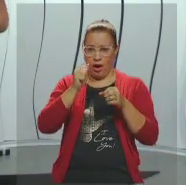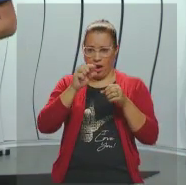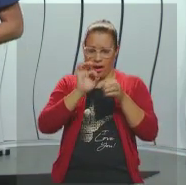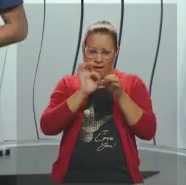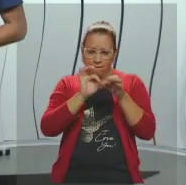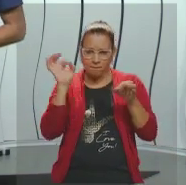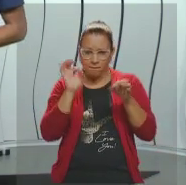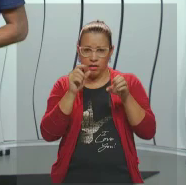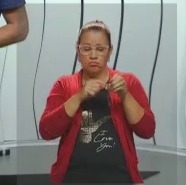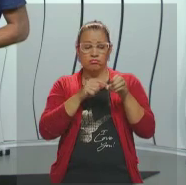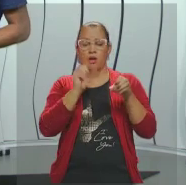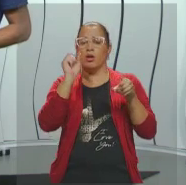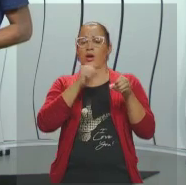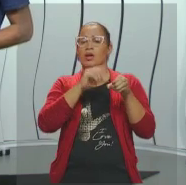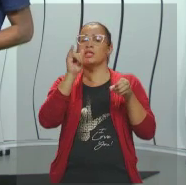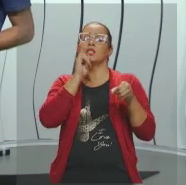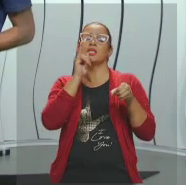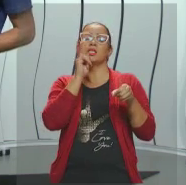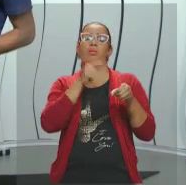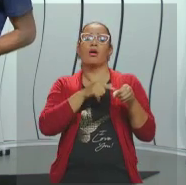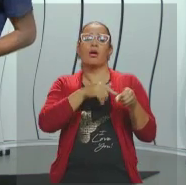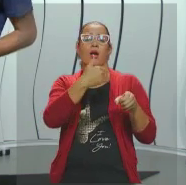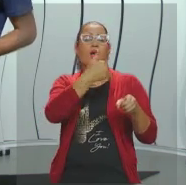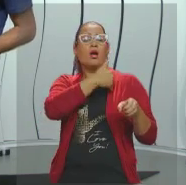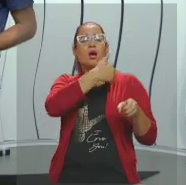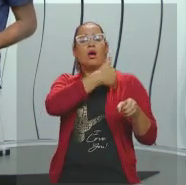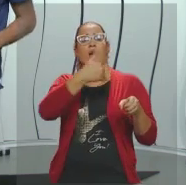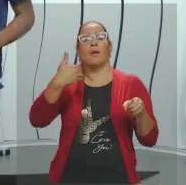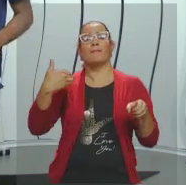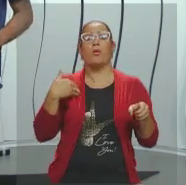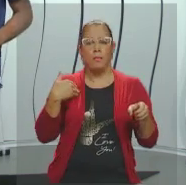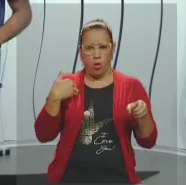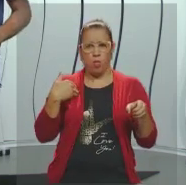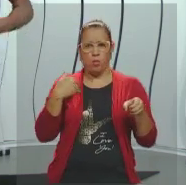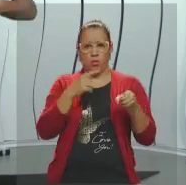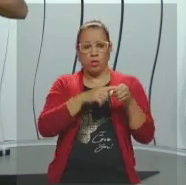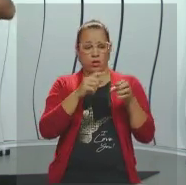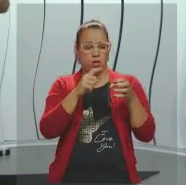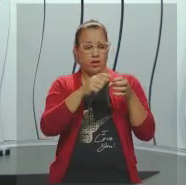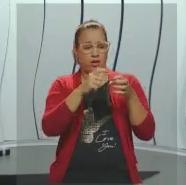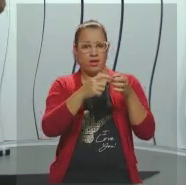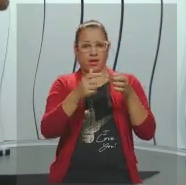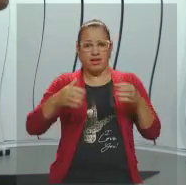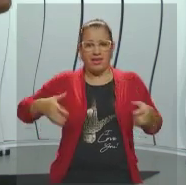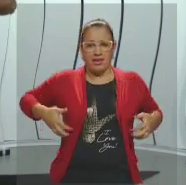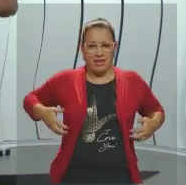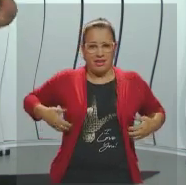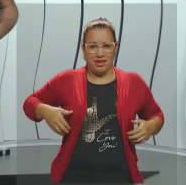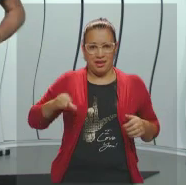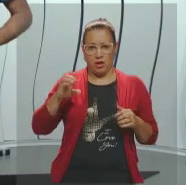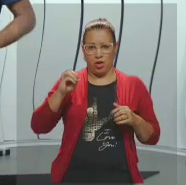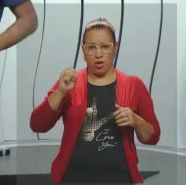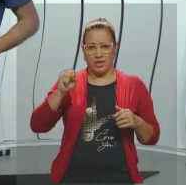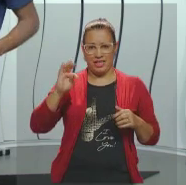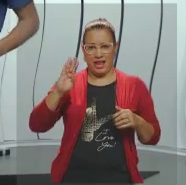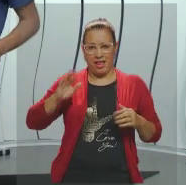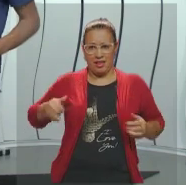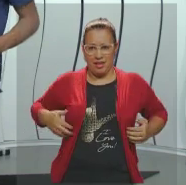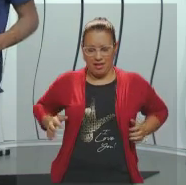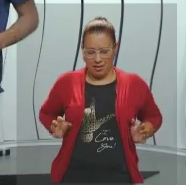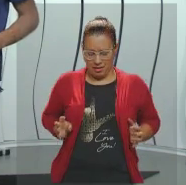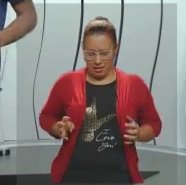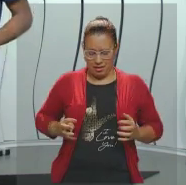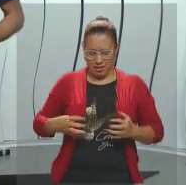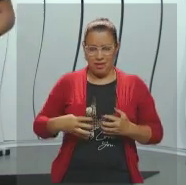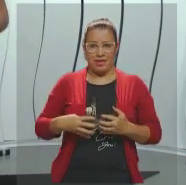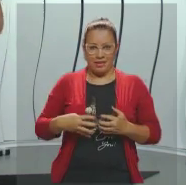Então imagina que essa bolinha é o pulmão e que os meus dedos são as costelas, assim como eu tenho as costelas aqui na frente. Então os meus dedos são